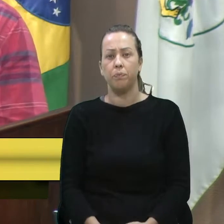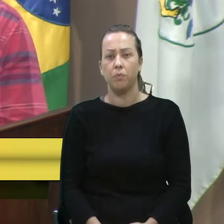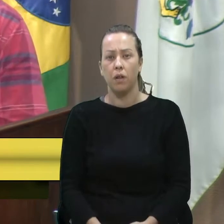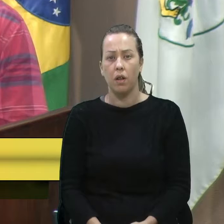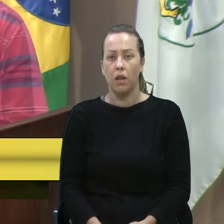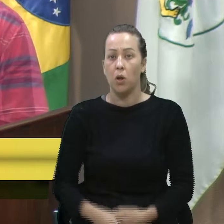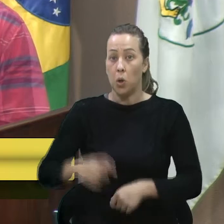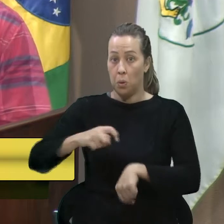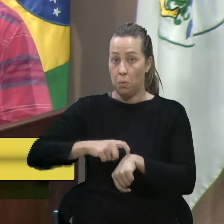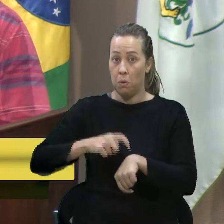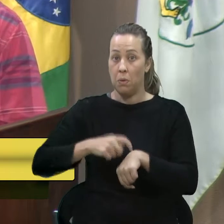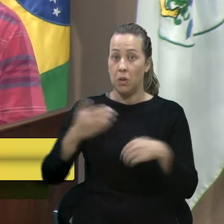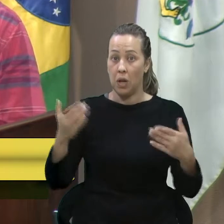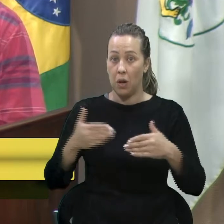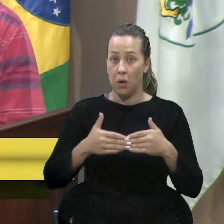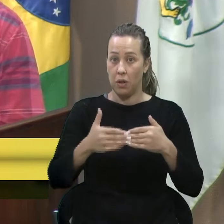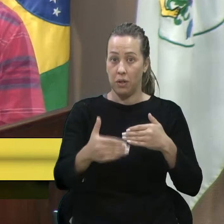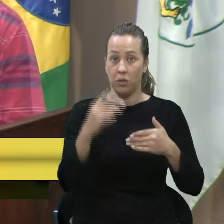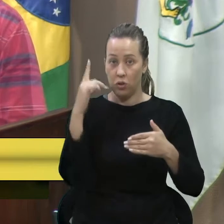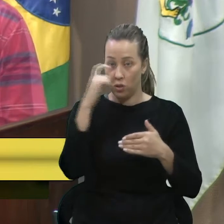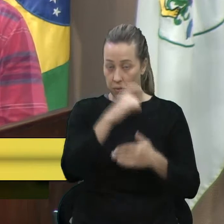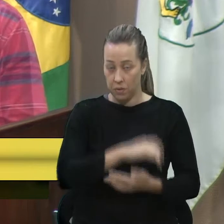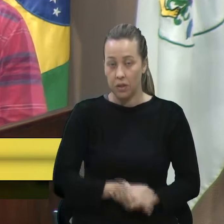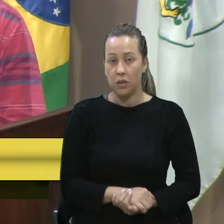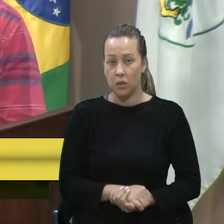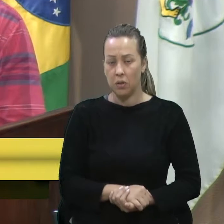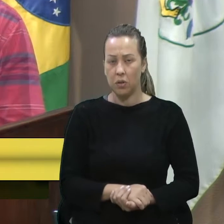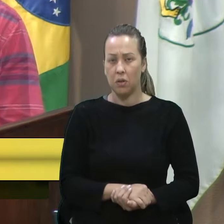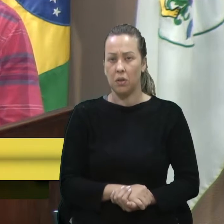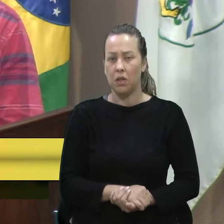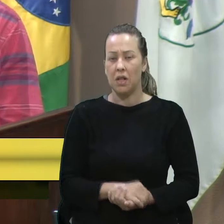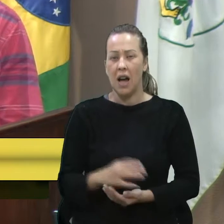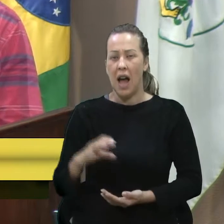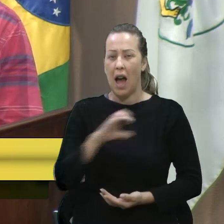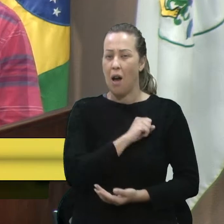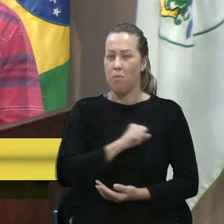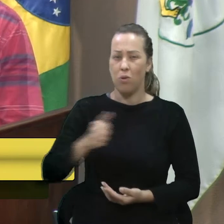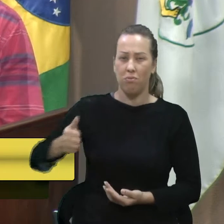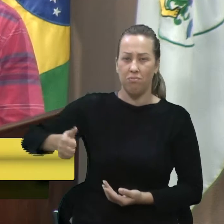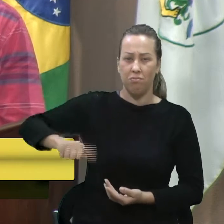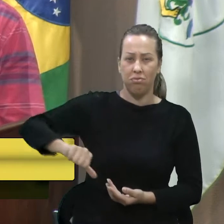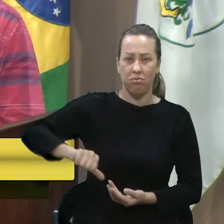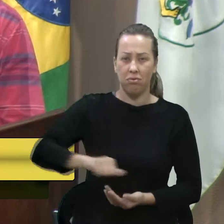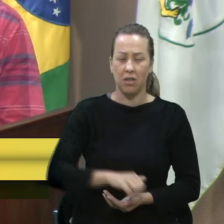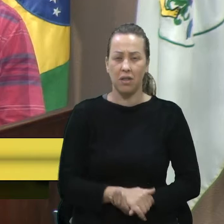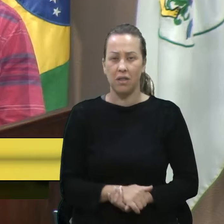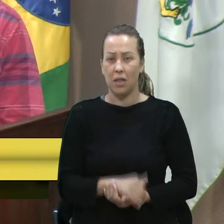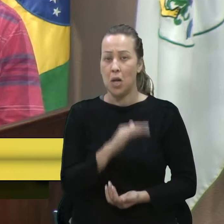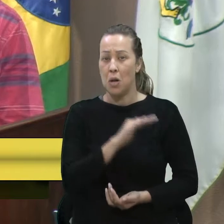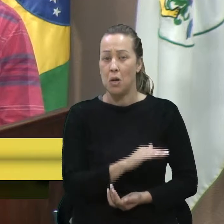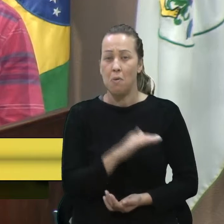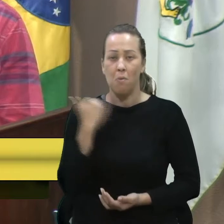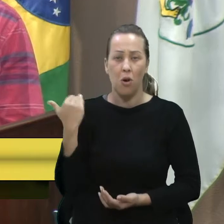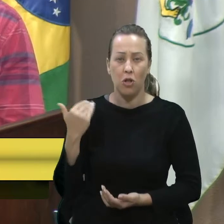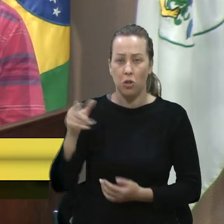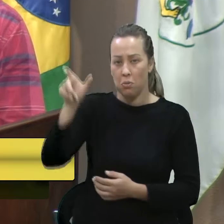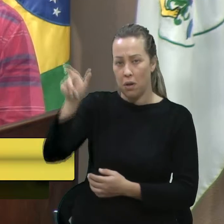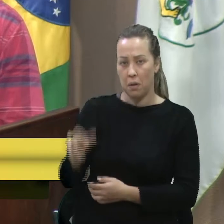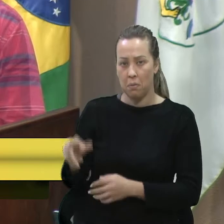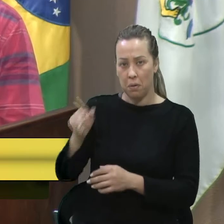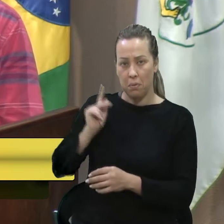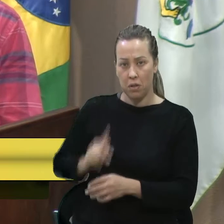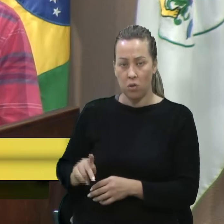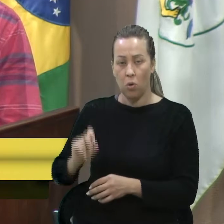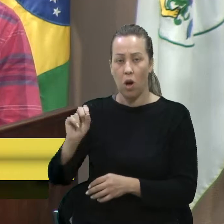vivemos um momento propício para isso, né? Fracasso amoroso, morte de um ente querido ou